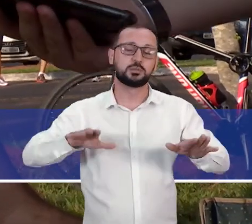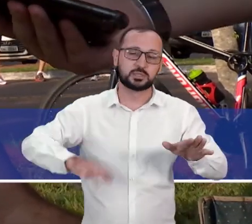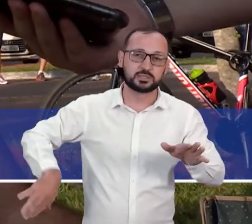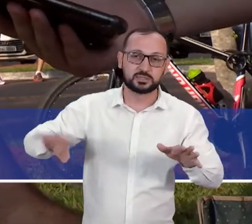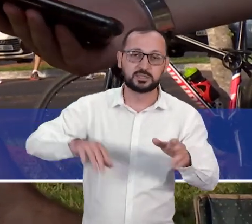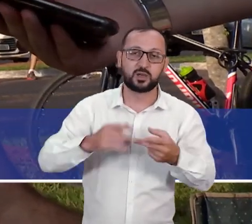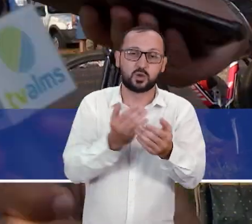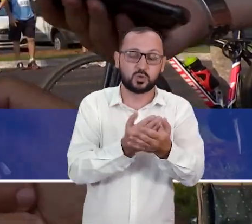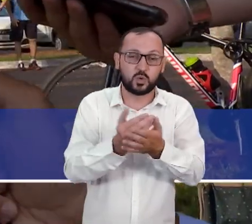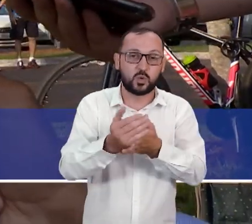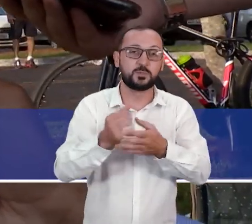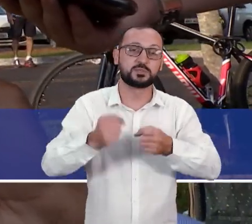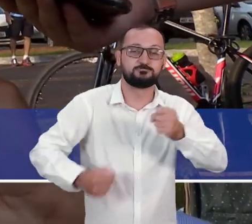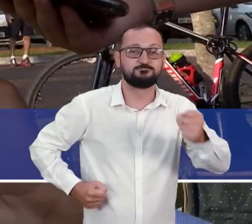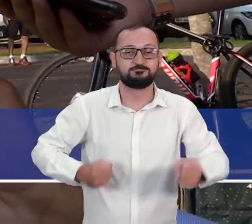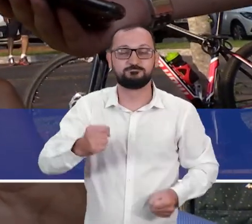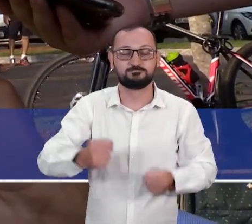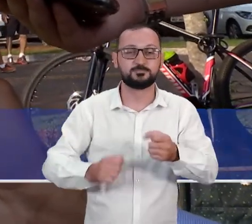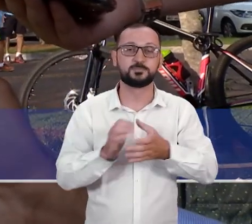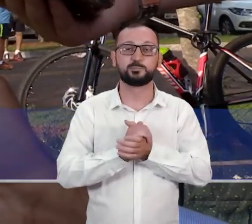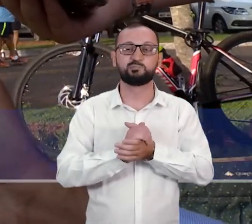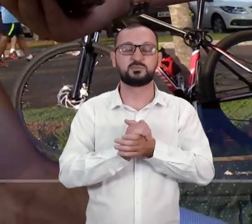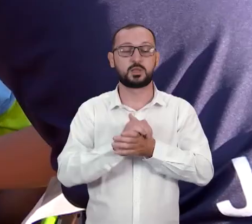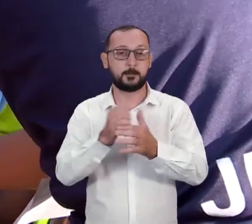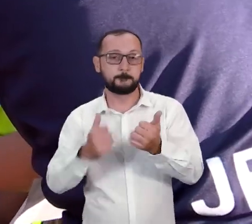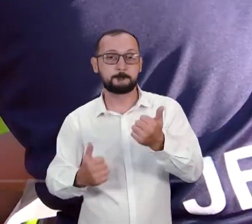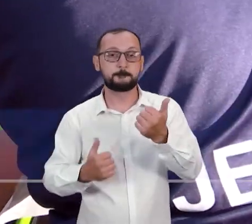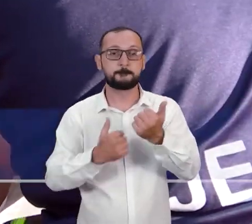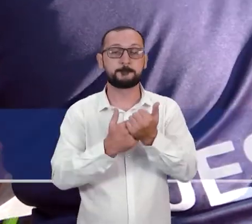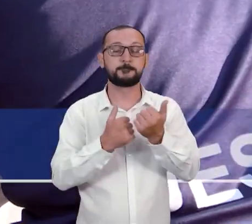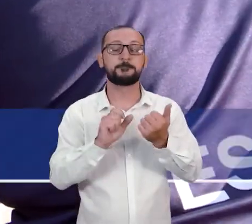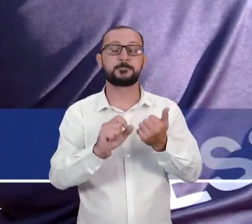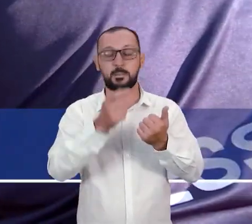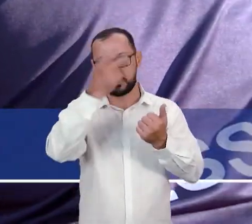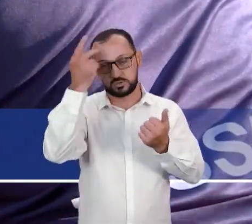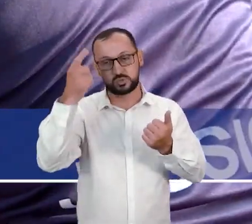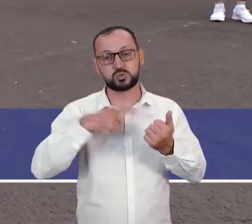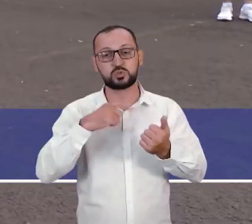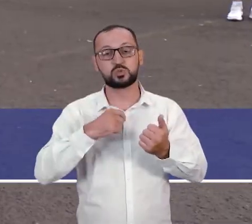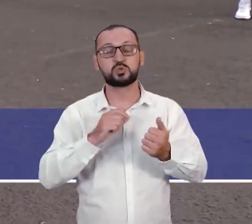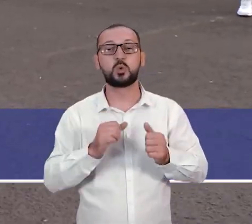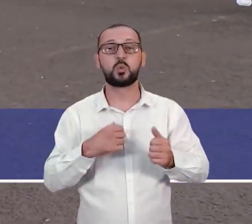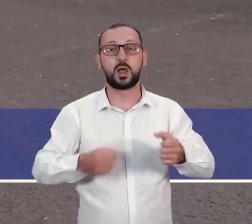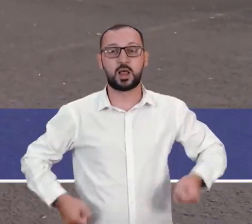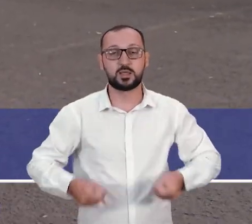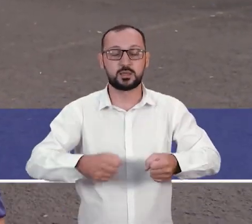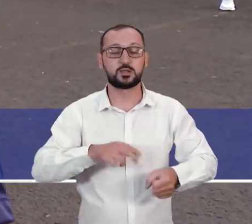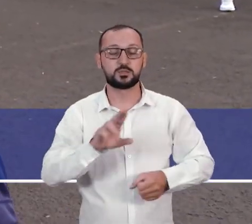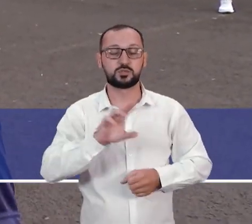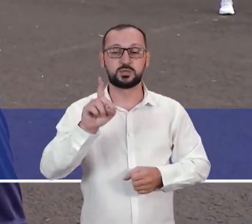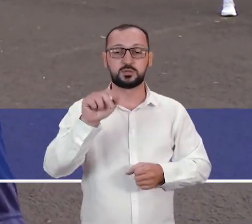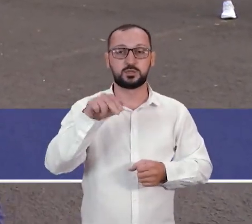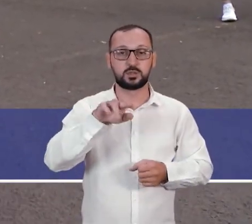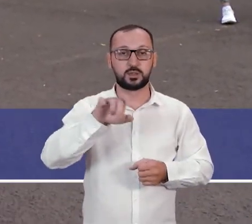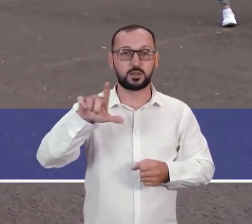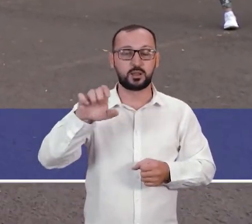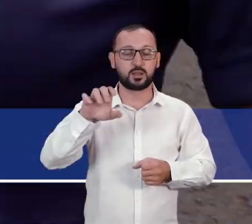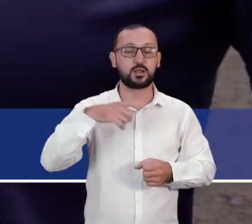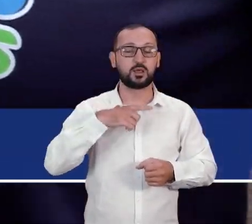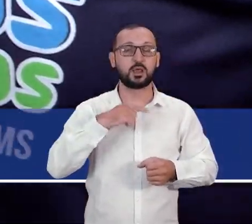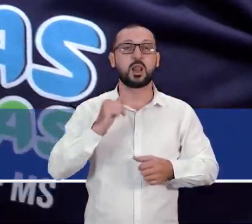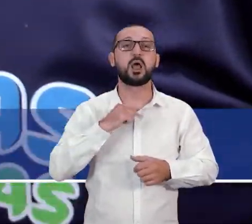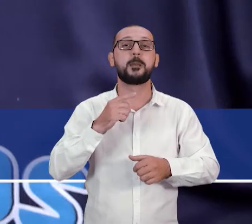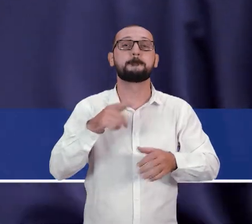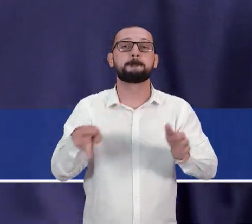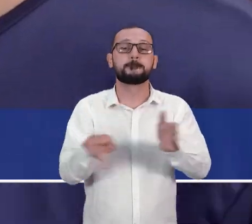fiz natação, agora eu estou estreando atletismo. E auxiliando os atletas cadeirantes estavam pessoas como Daniele Guimarães Davi, que